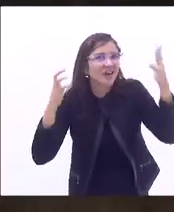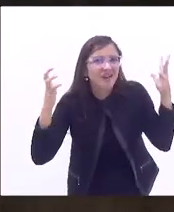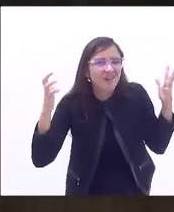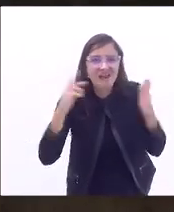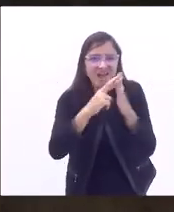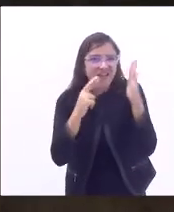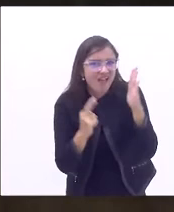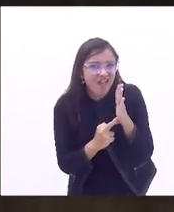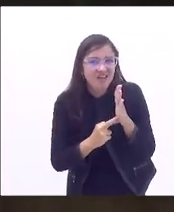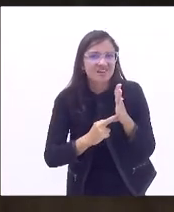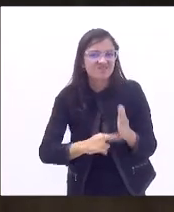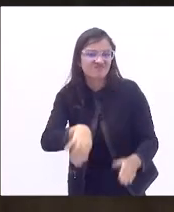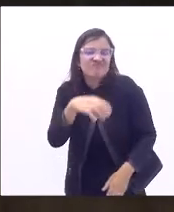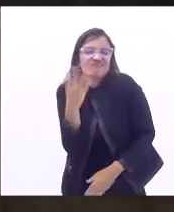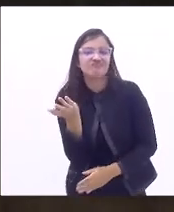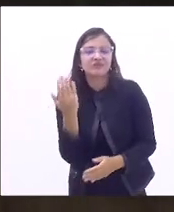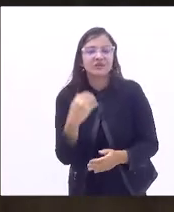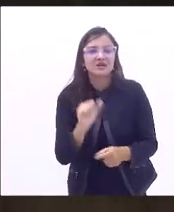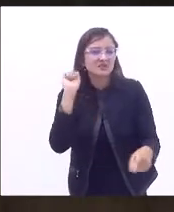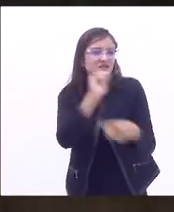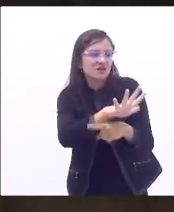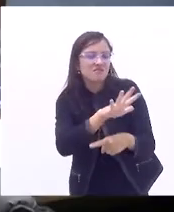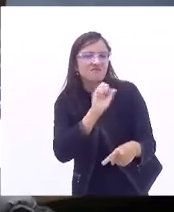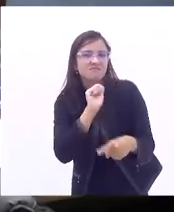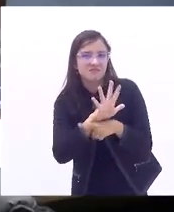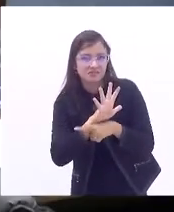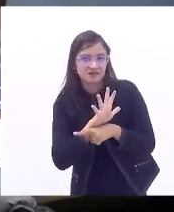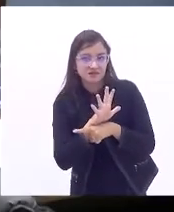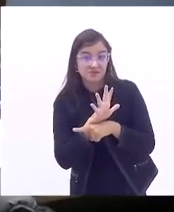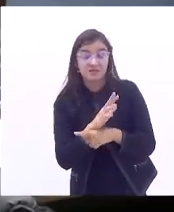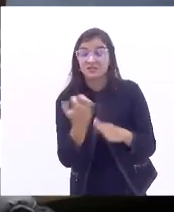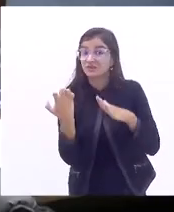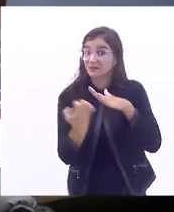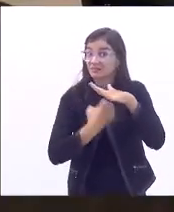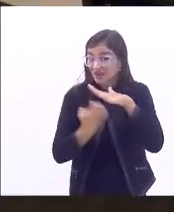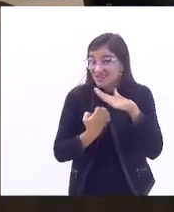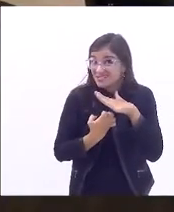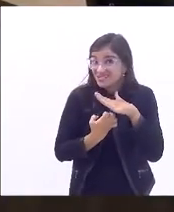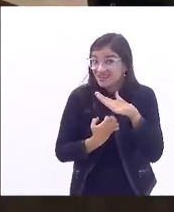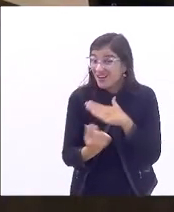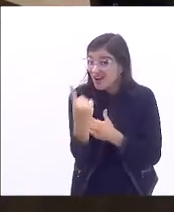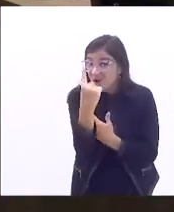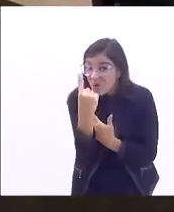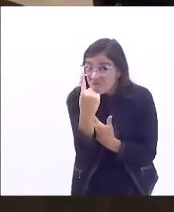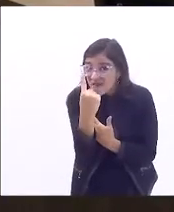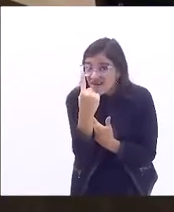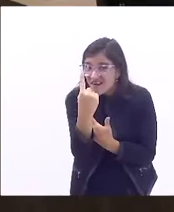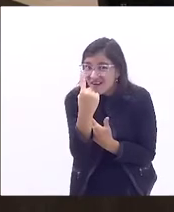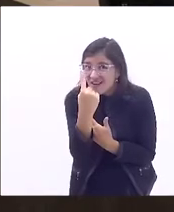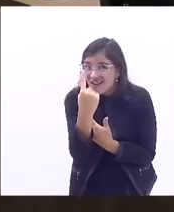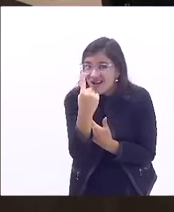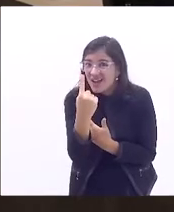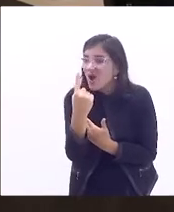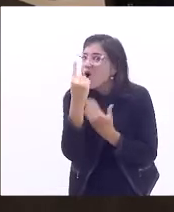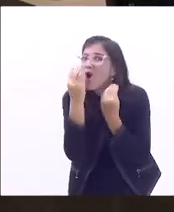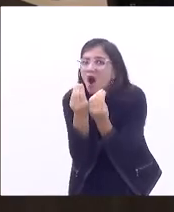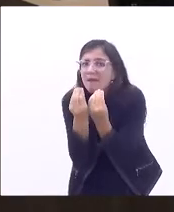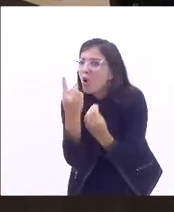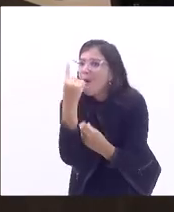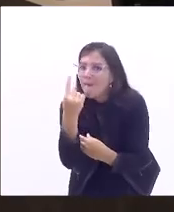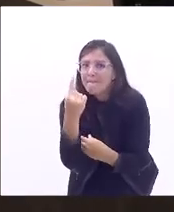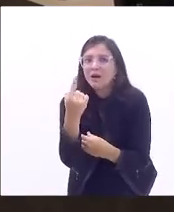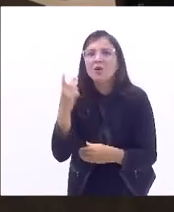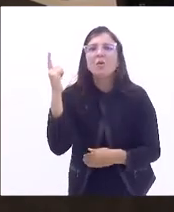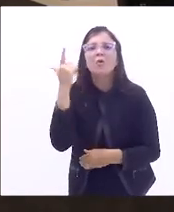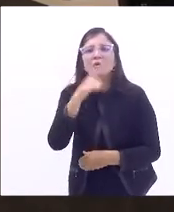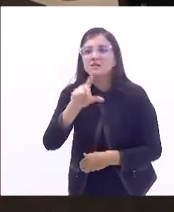regras no estado do Rio de Janeiro. Uma empresa que sozinha aumentou em mais de 50%